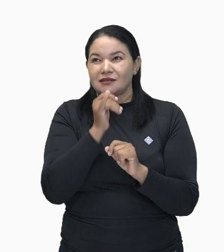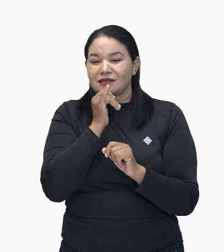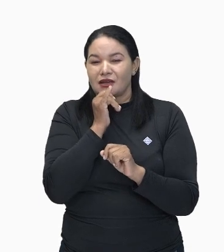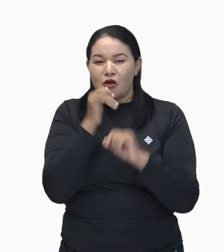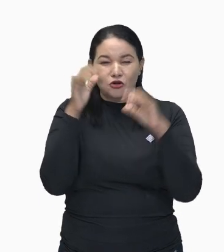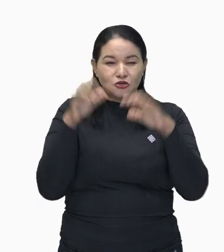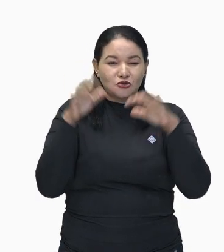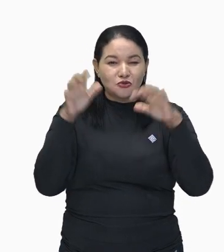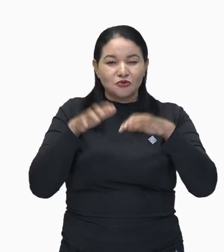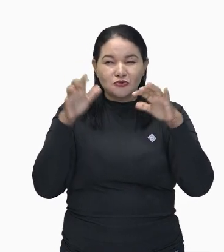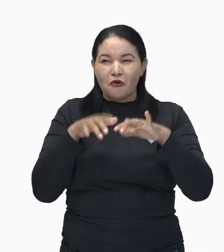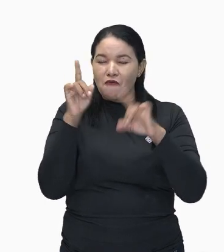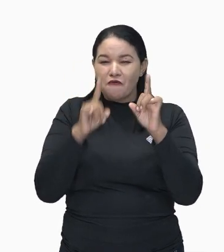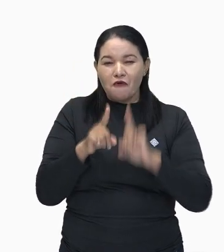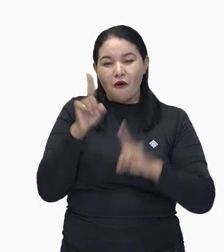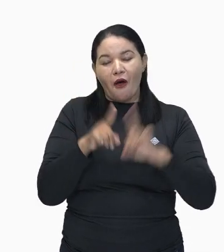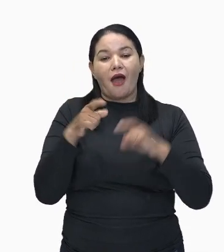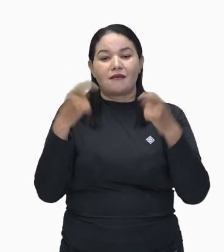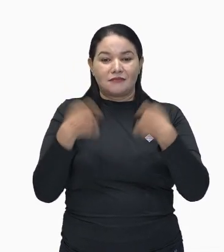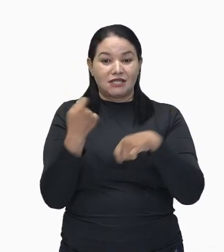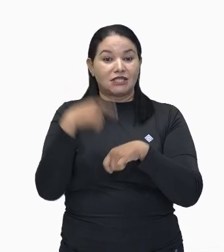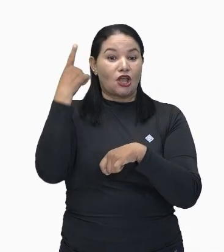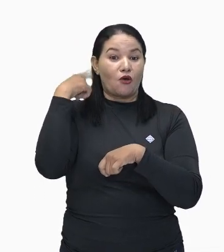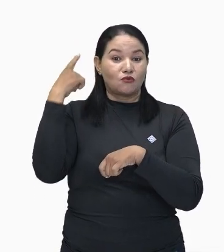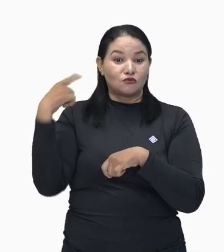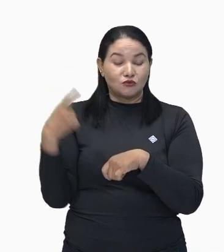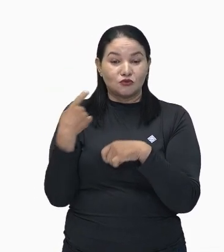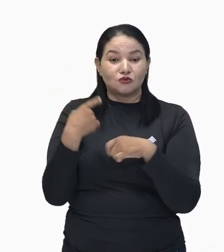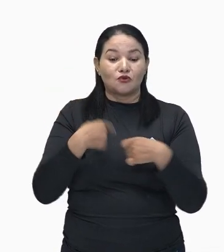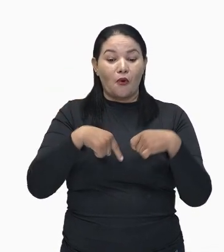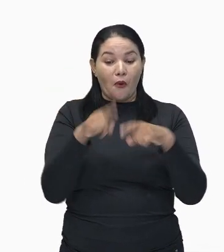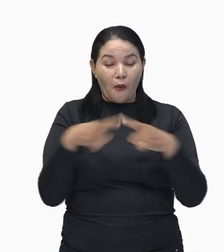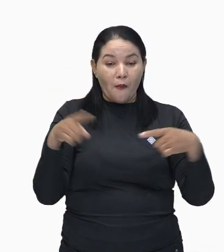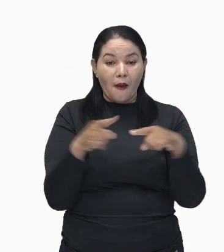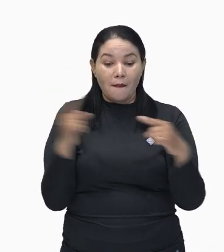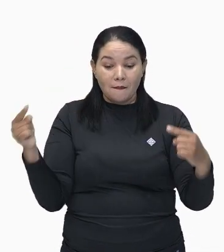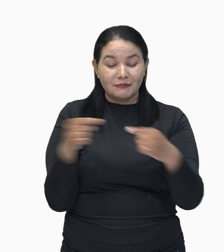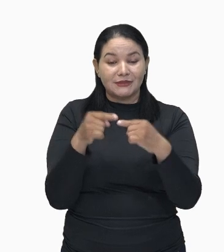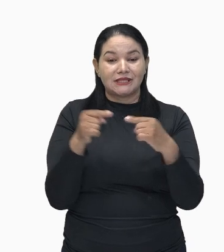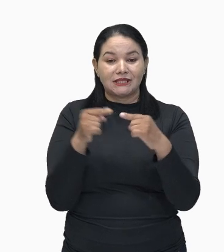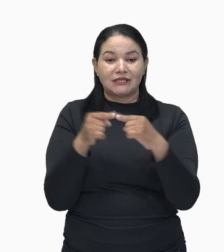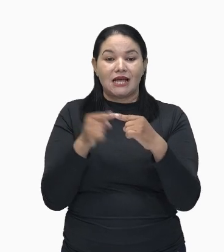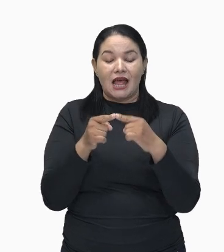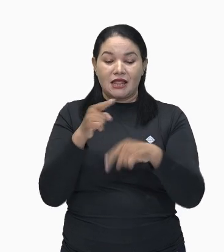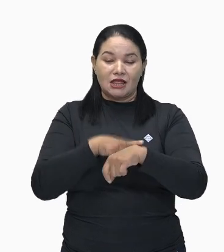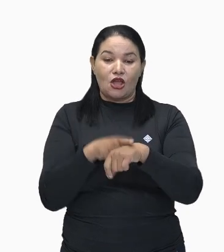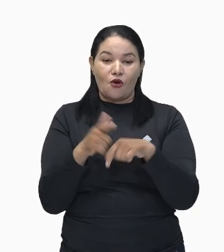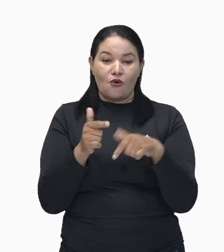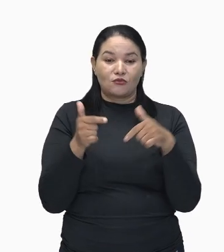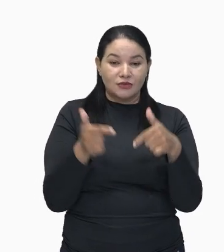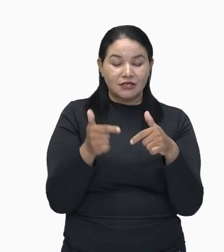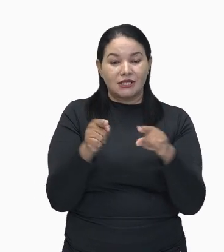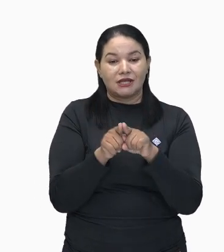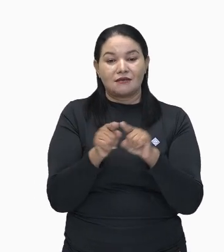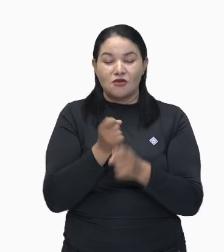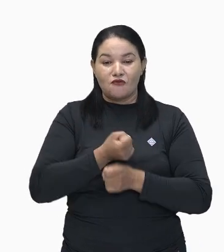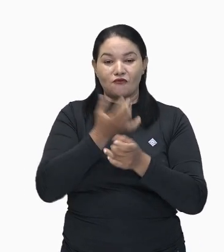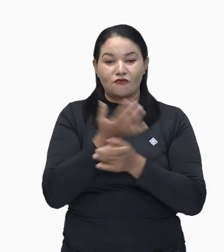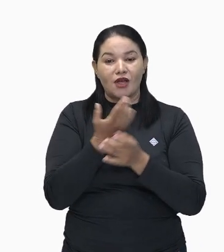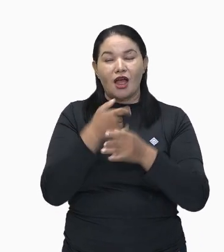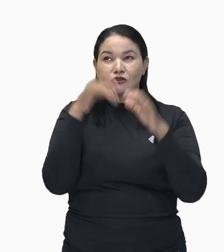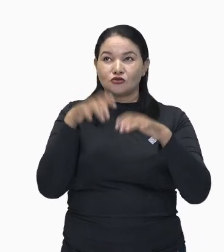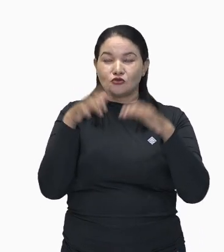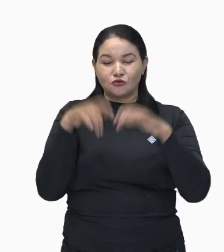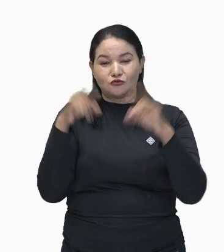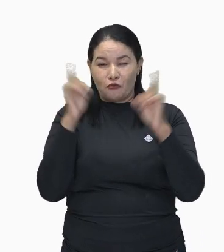uma tempestade, ele tem que colocar ali os elementos sonoros referentes à chuva, a trovão, que